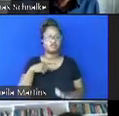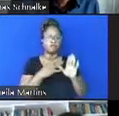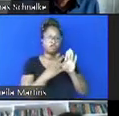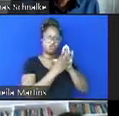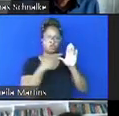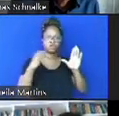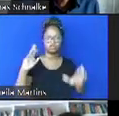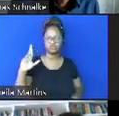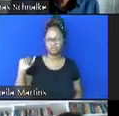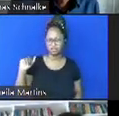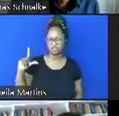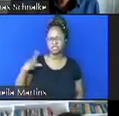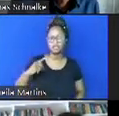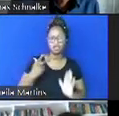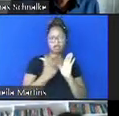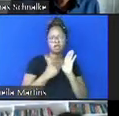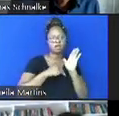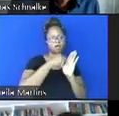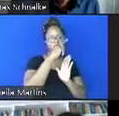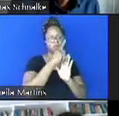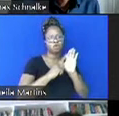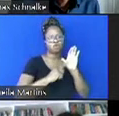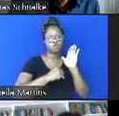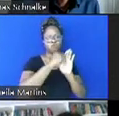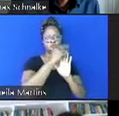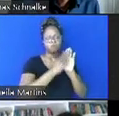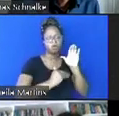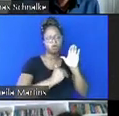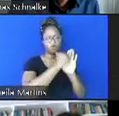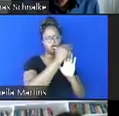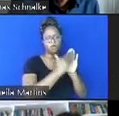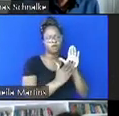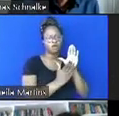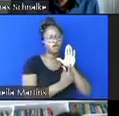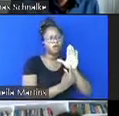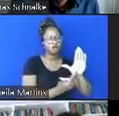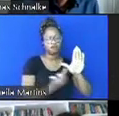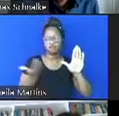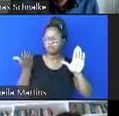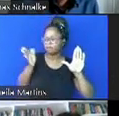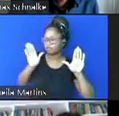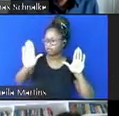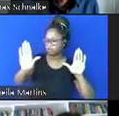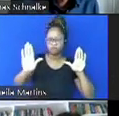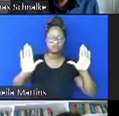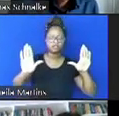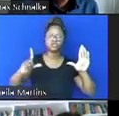por uma pintura. Cada pintura teve ou tinha